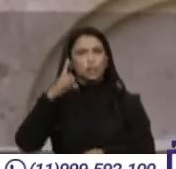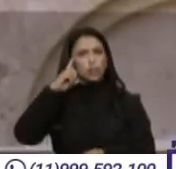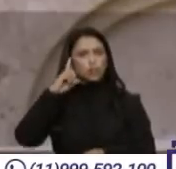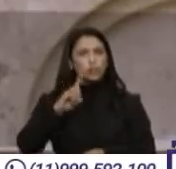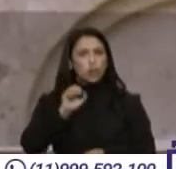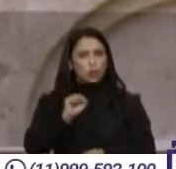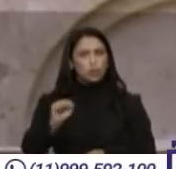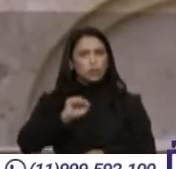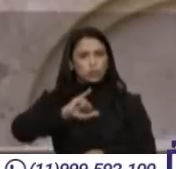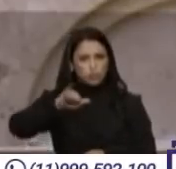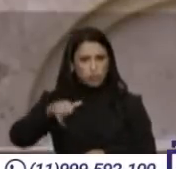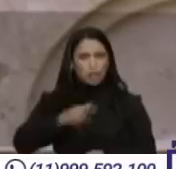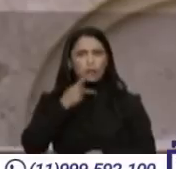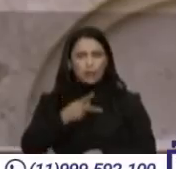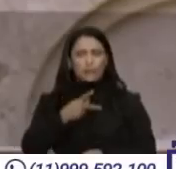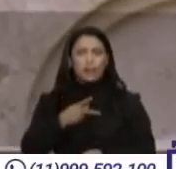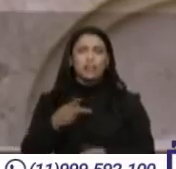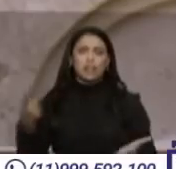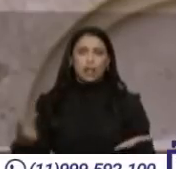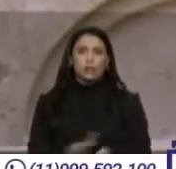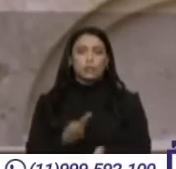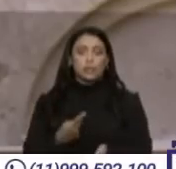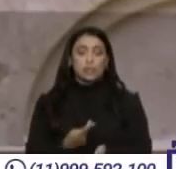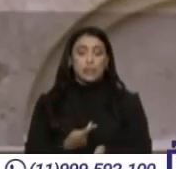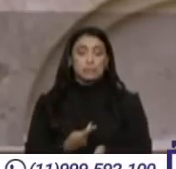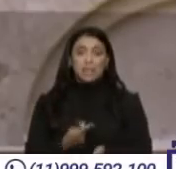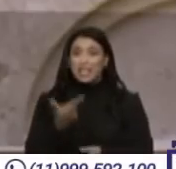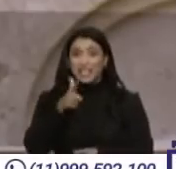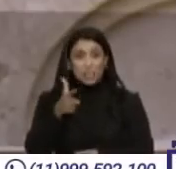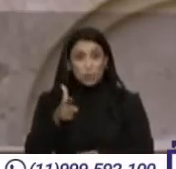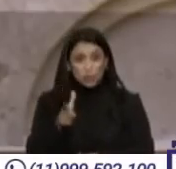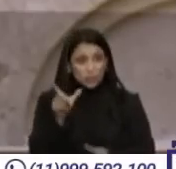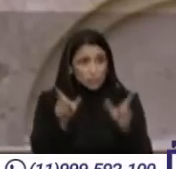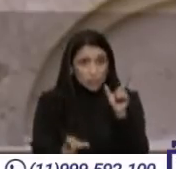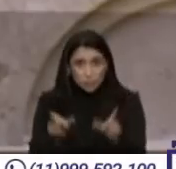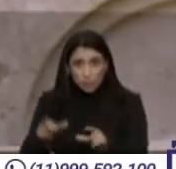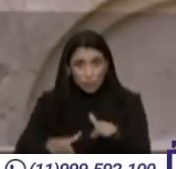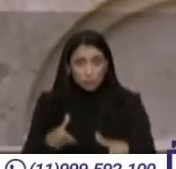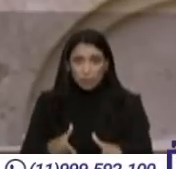que ocorreria. Sem eles, tal não seria possível.